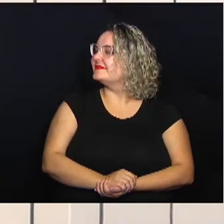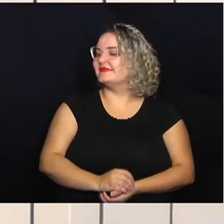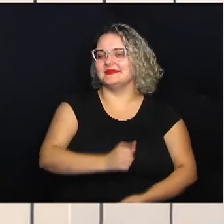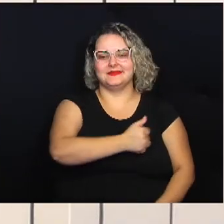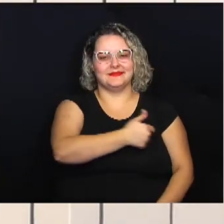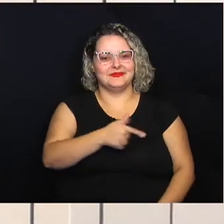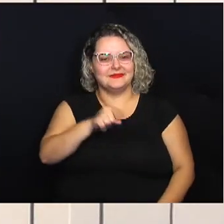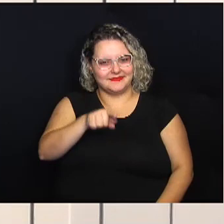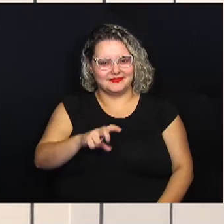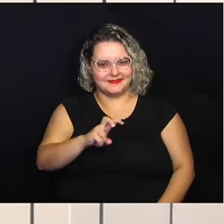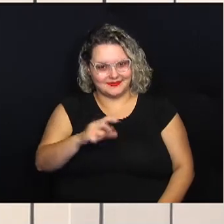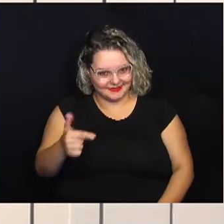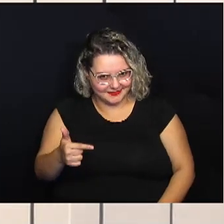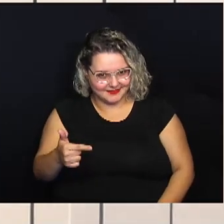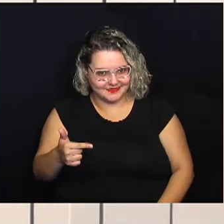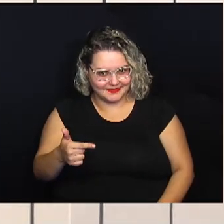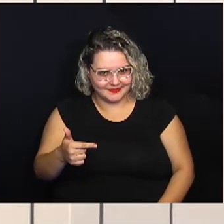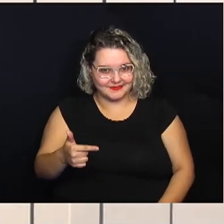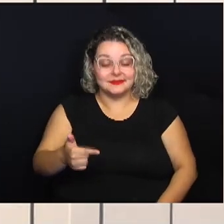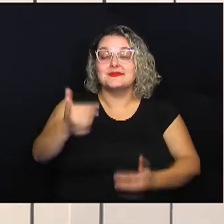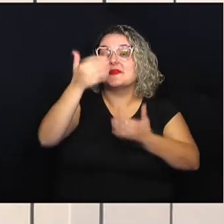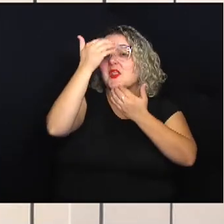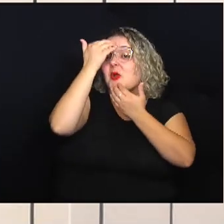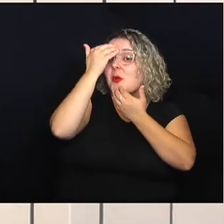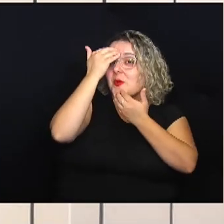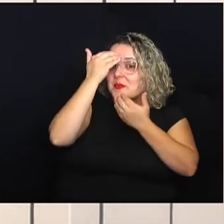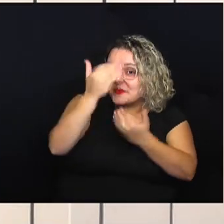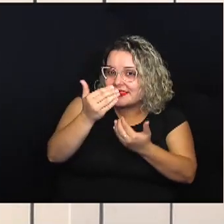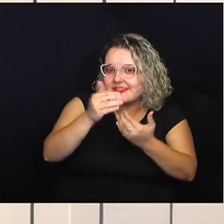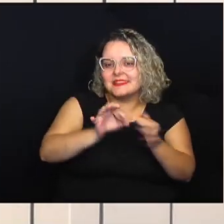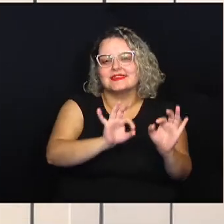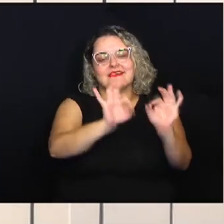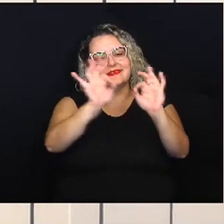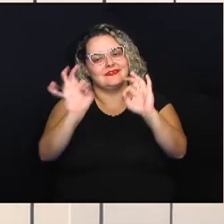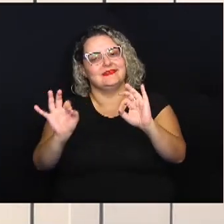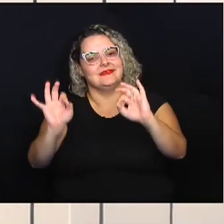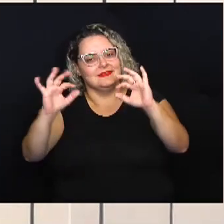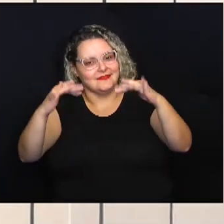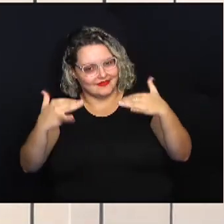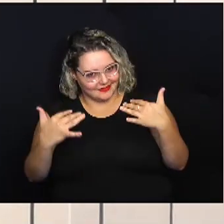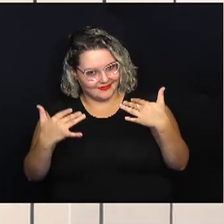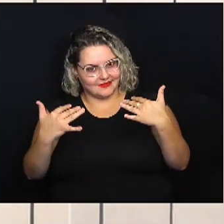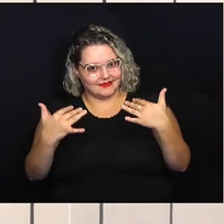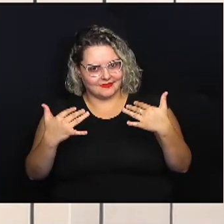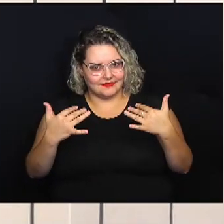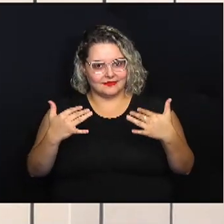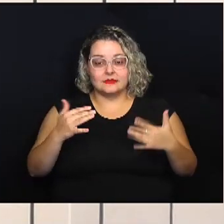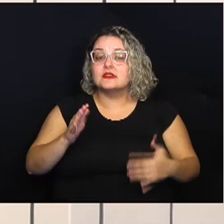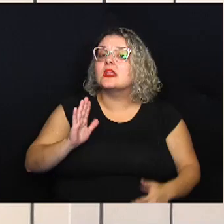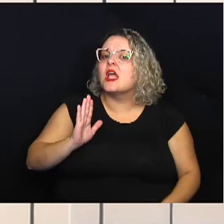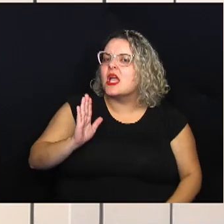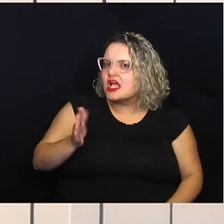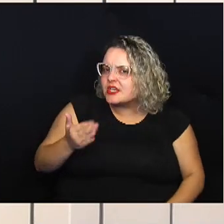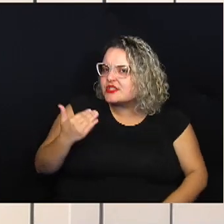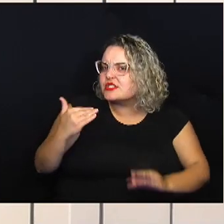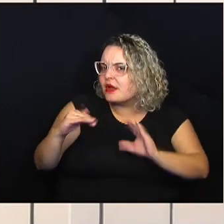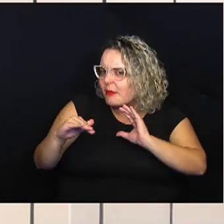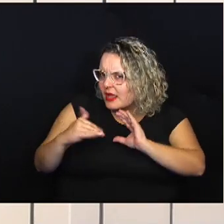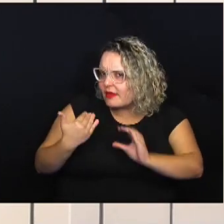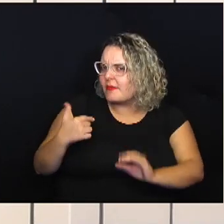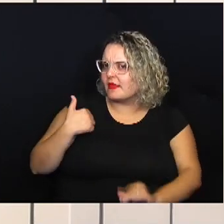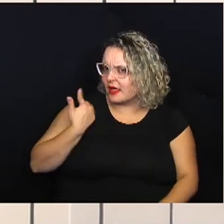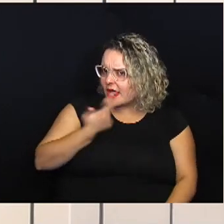12:00 mais 52 minutos. Muito obrigado pela sua companhia, pela sua audiência. Já enviou a sua mensagem, a